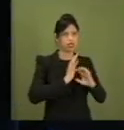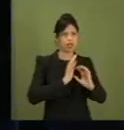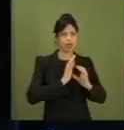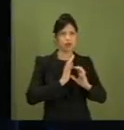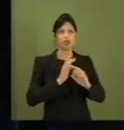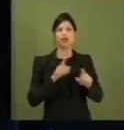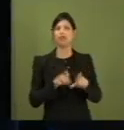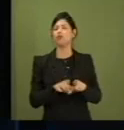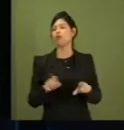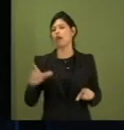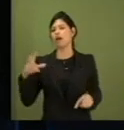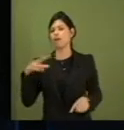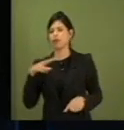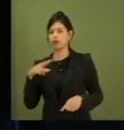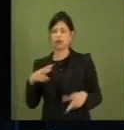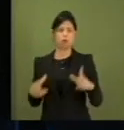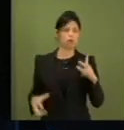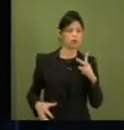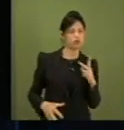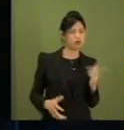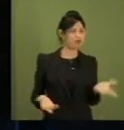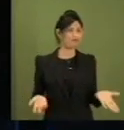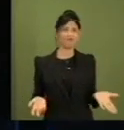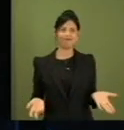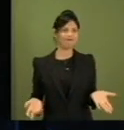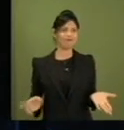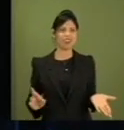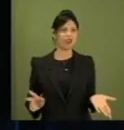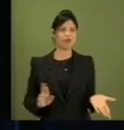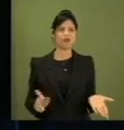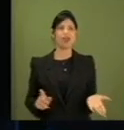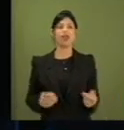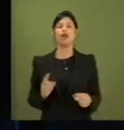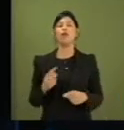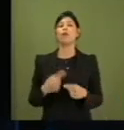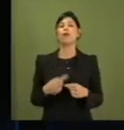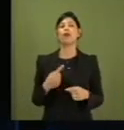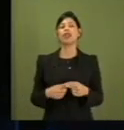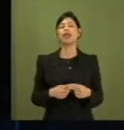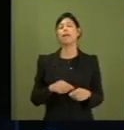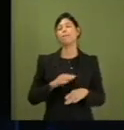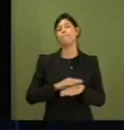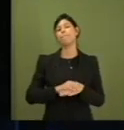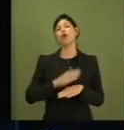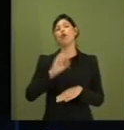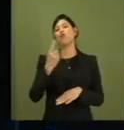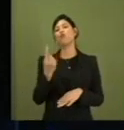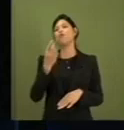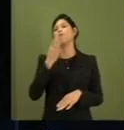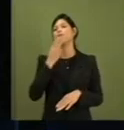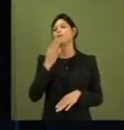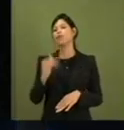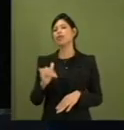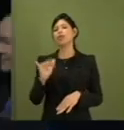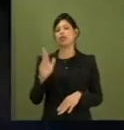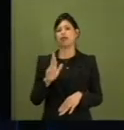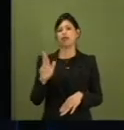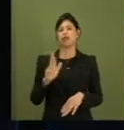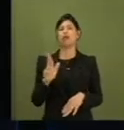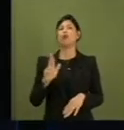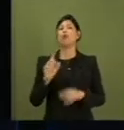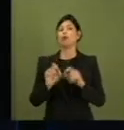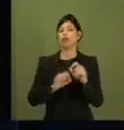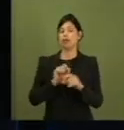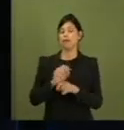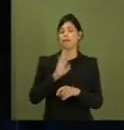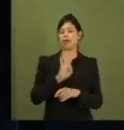destacar, tomada no dia de ontem. Então, linha de crédito de mais de 1 bilhão via o BNDES, para